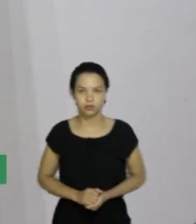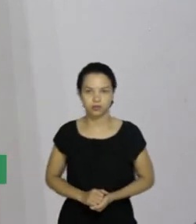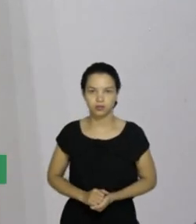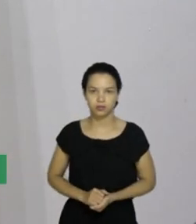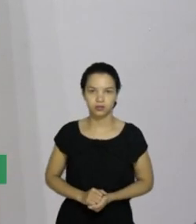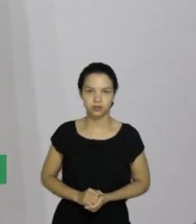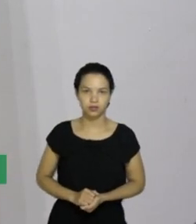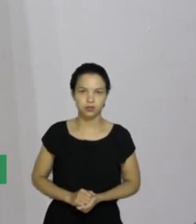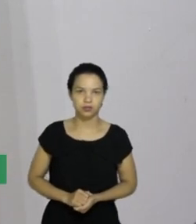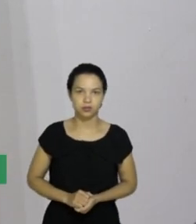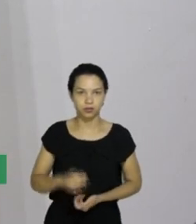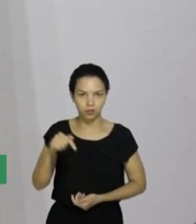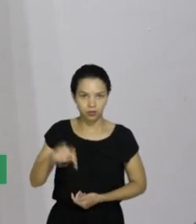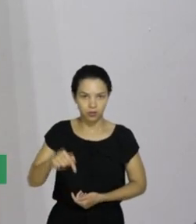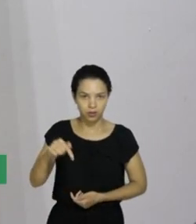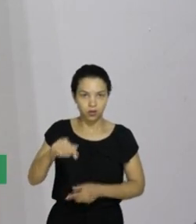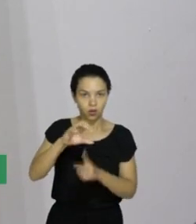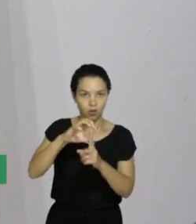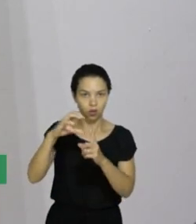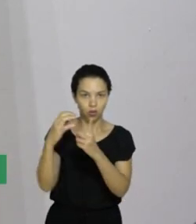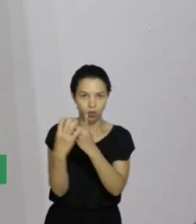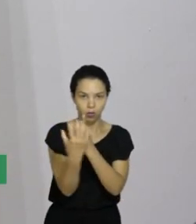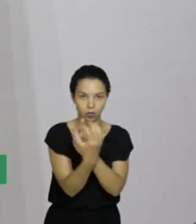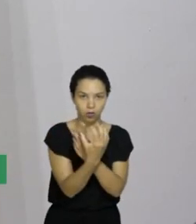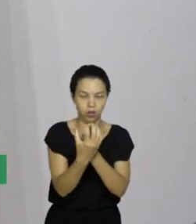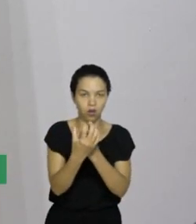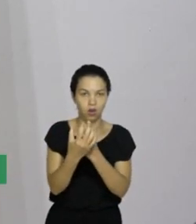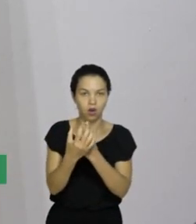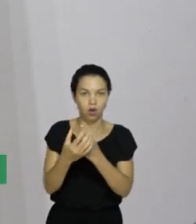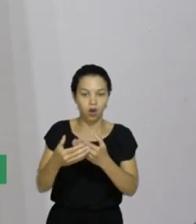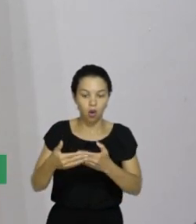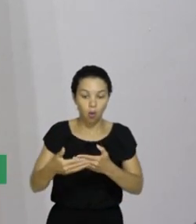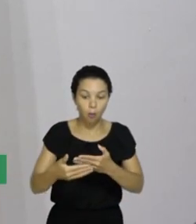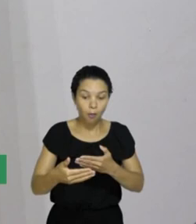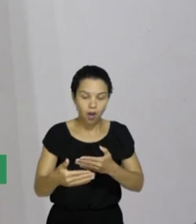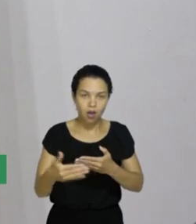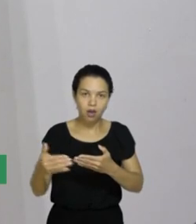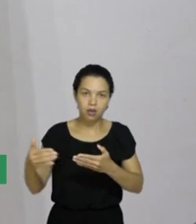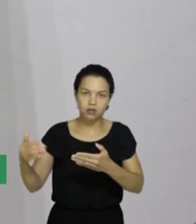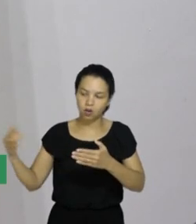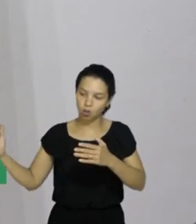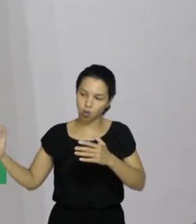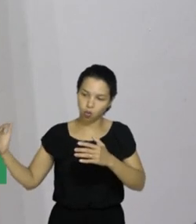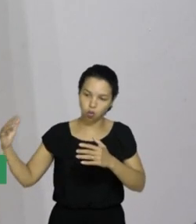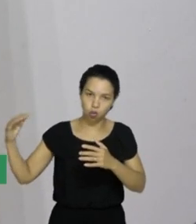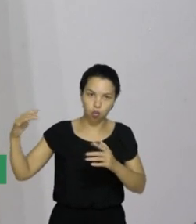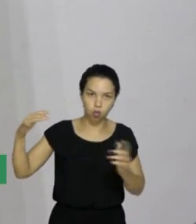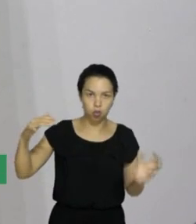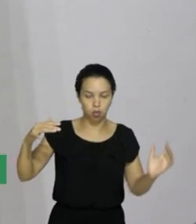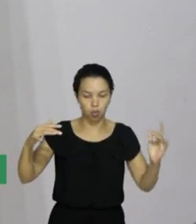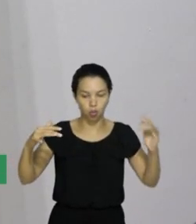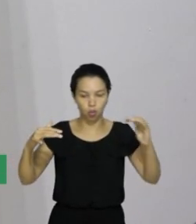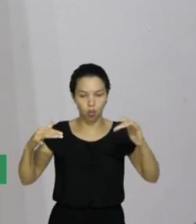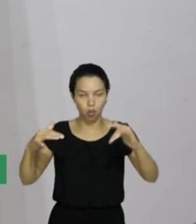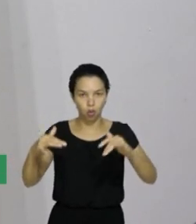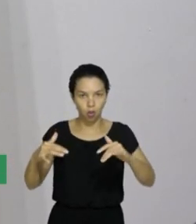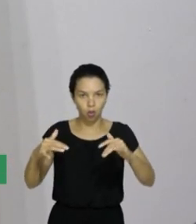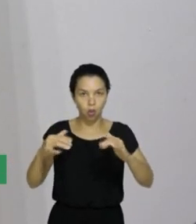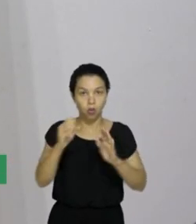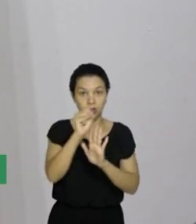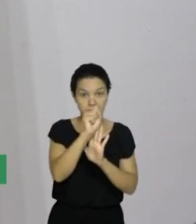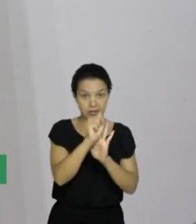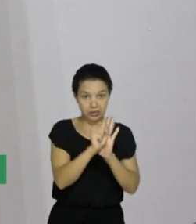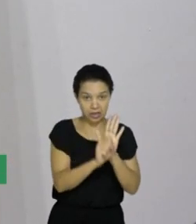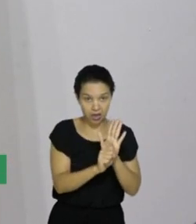esta comunidade começou a ser povoado a partir do século XIX quando